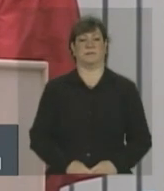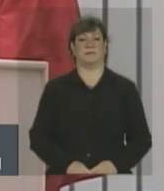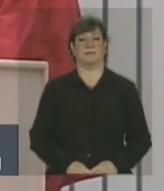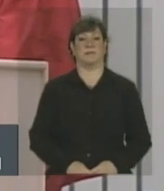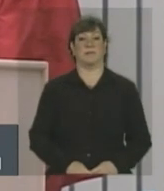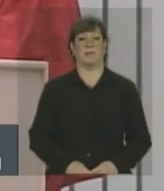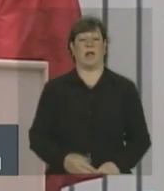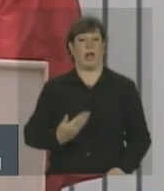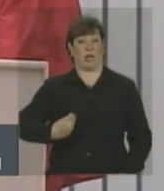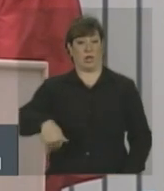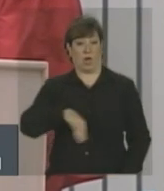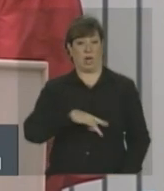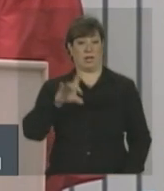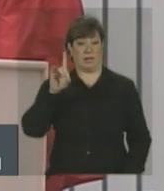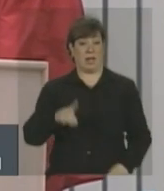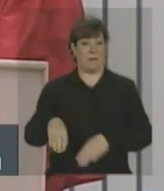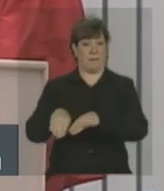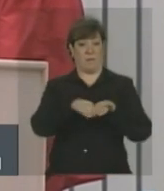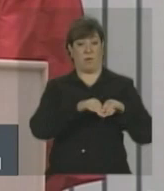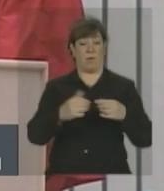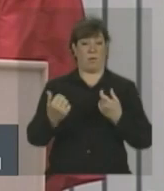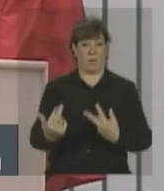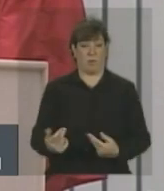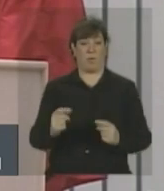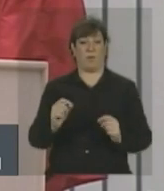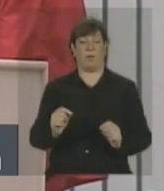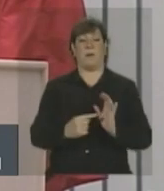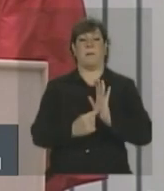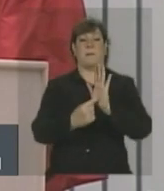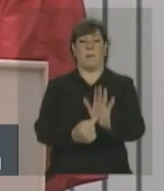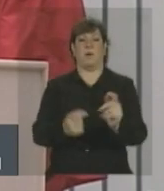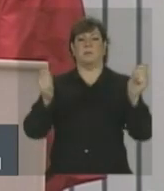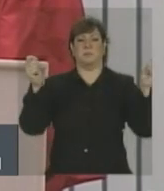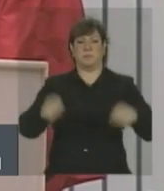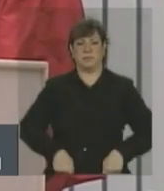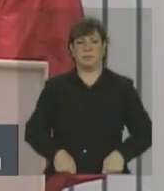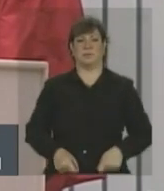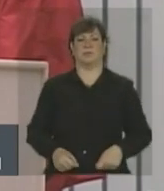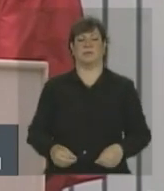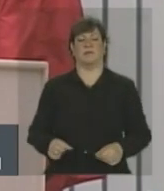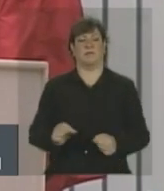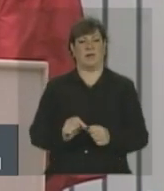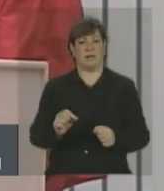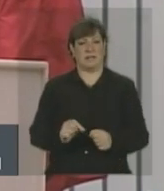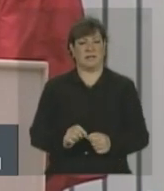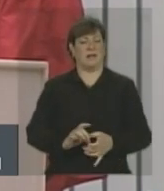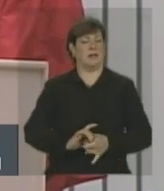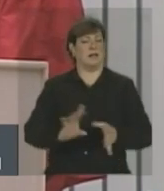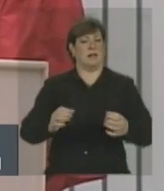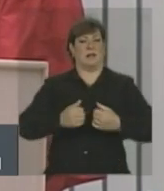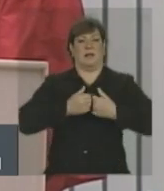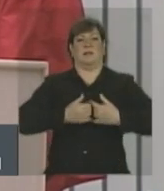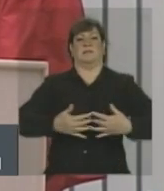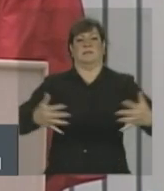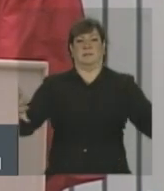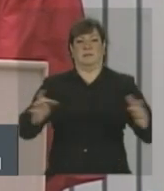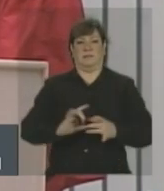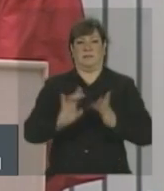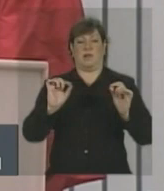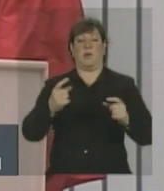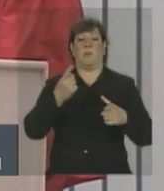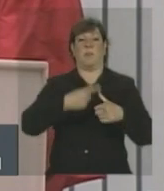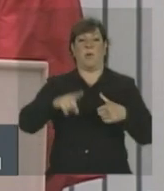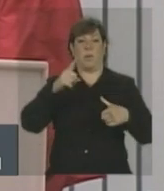Nossas democracias revelam a capacidade de encaminhar com ampla liberdade os problemas